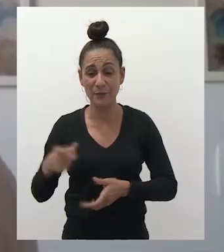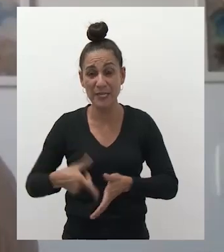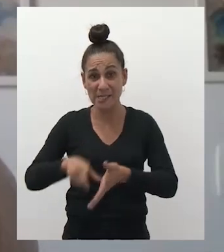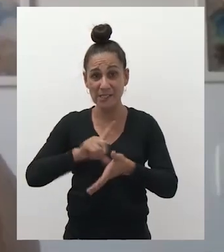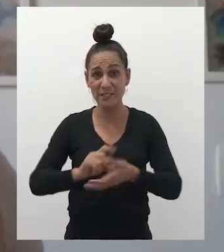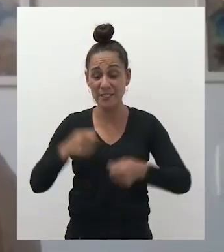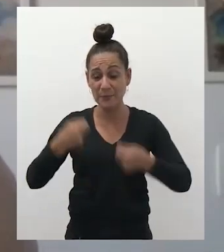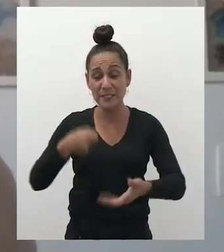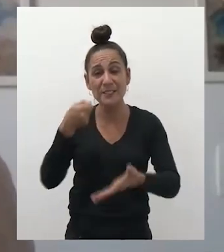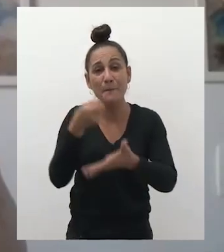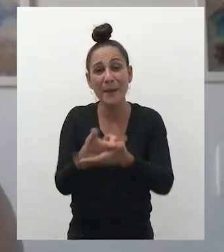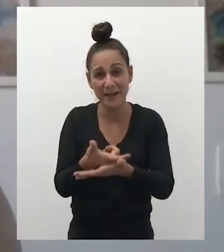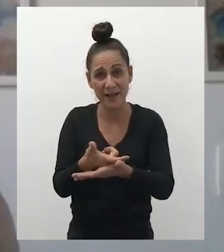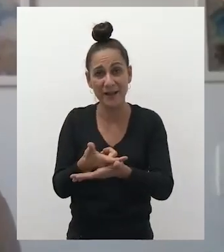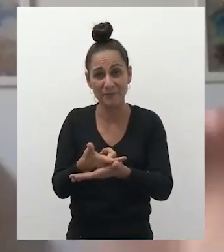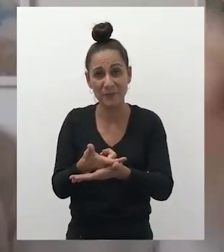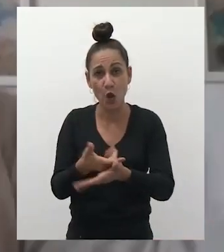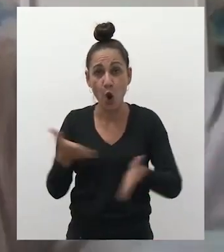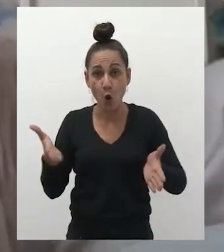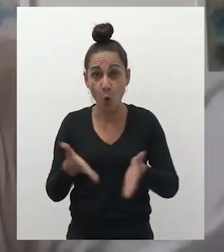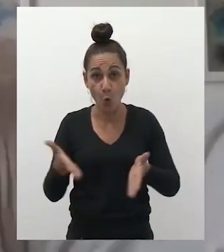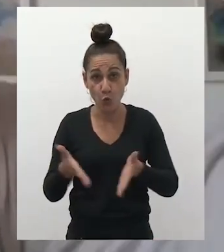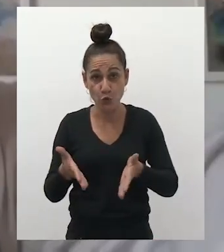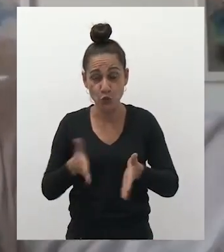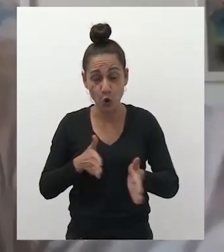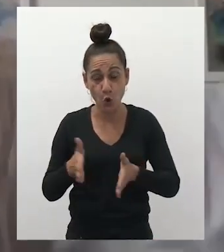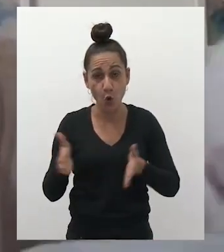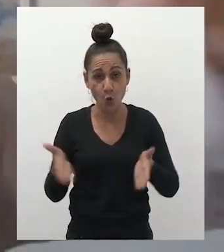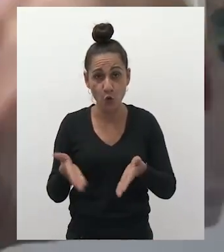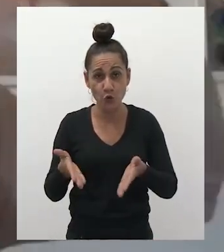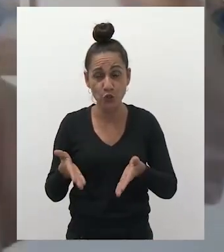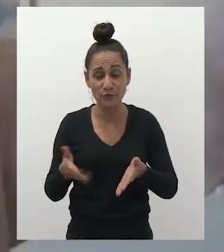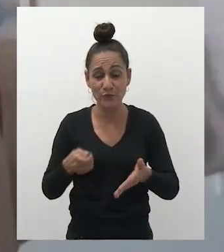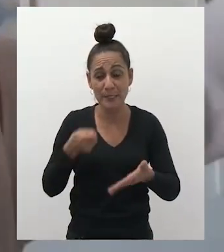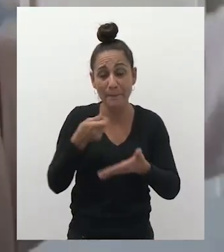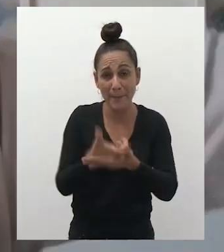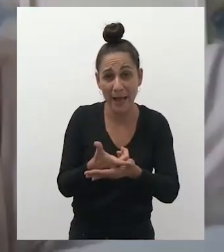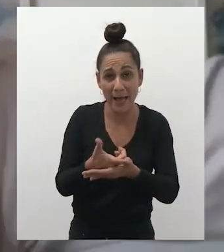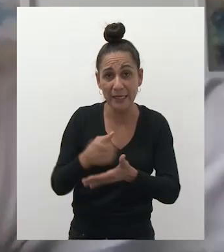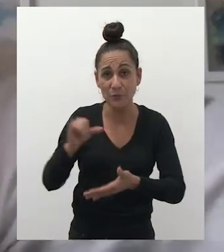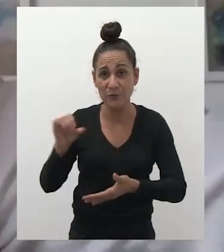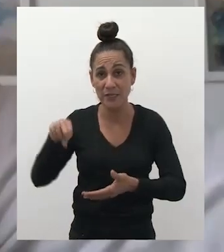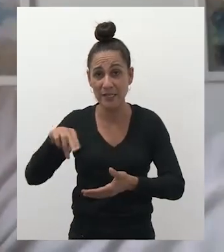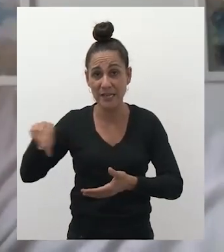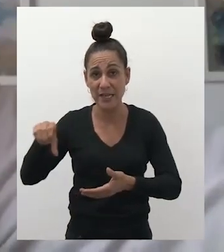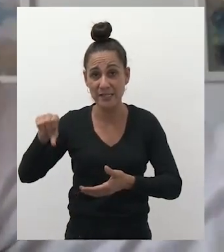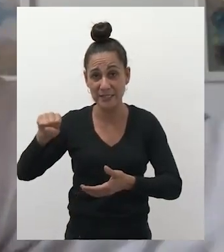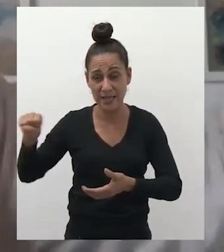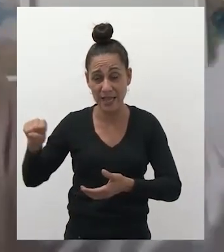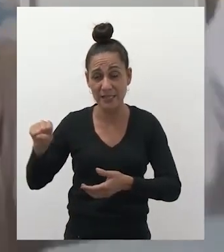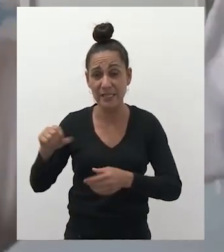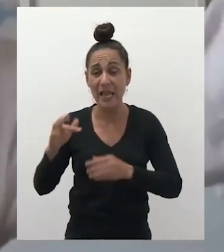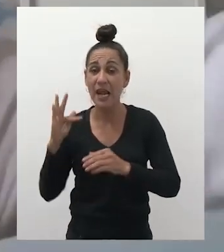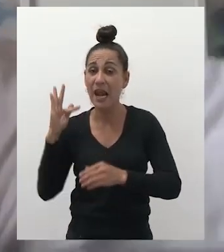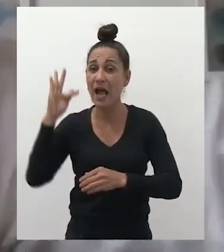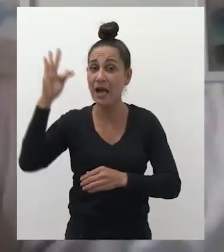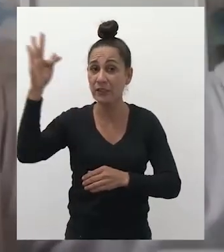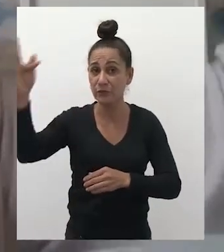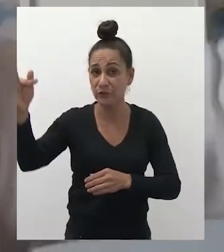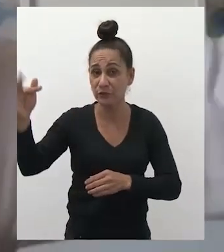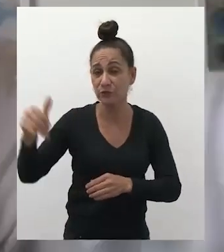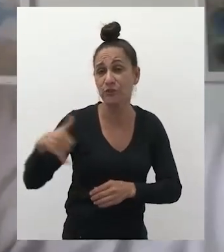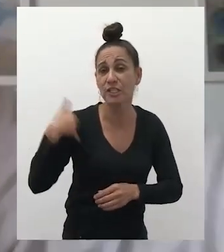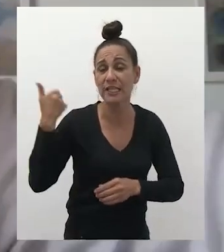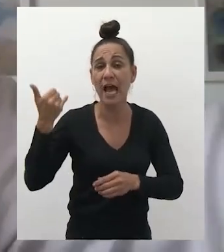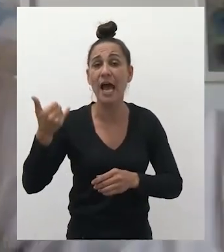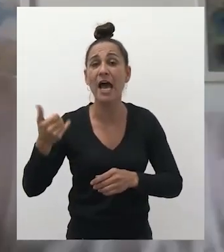previdenciária. A gente contribui hoje para lá no futuro, quando nós implementarmos todas as condições de idade,